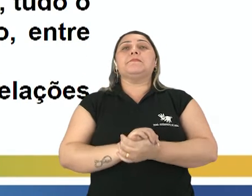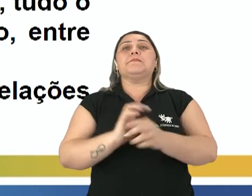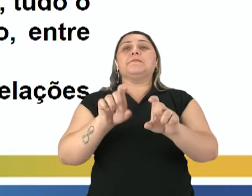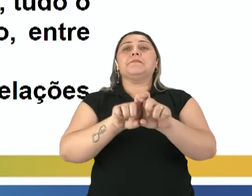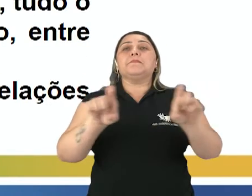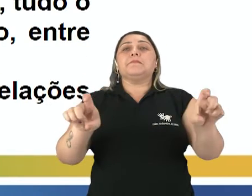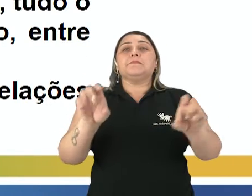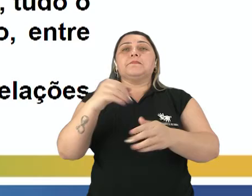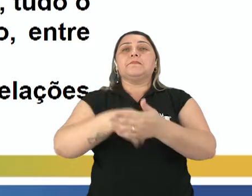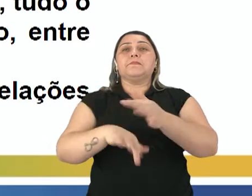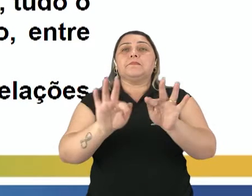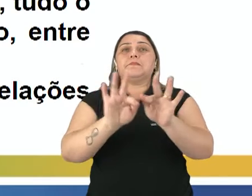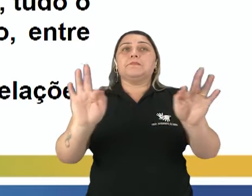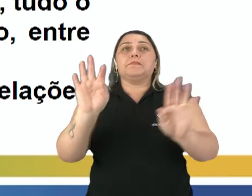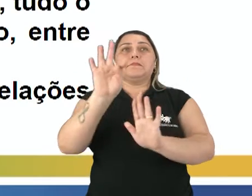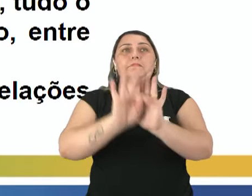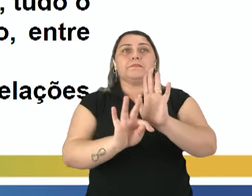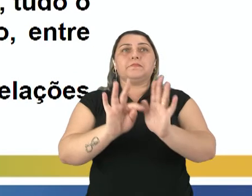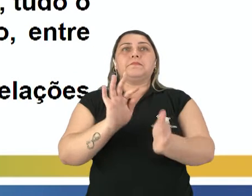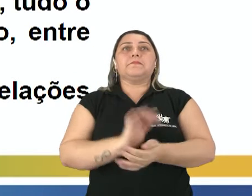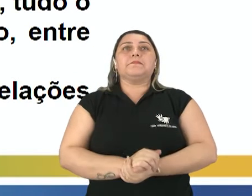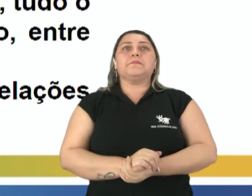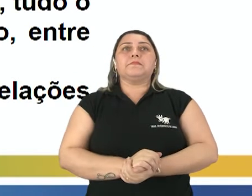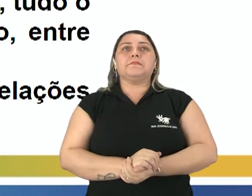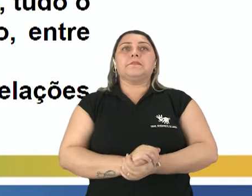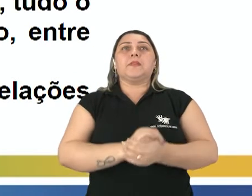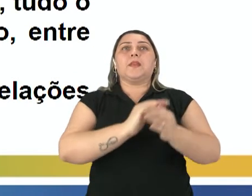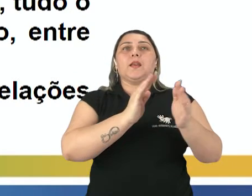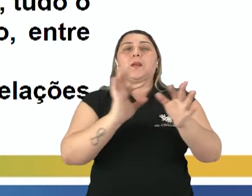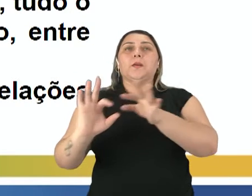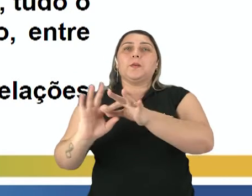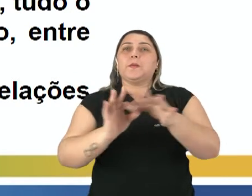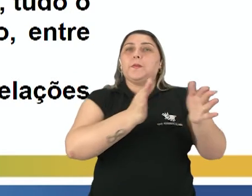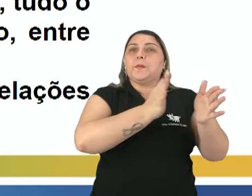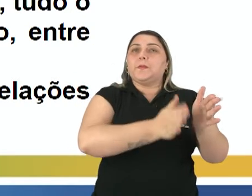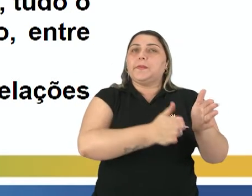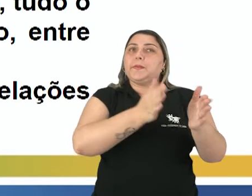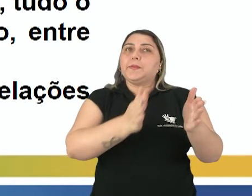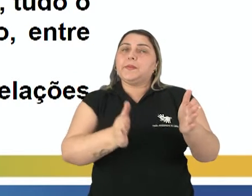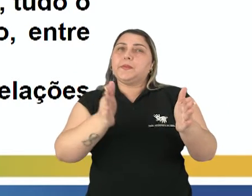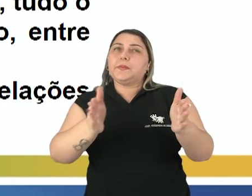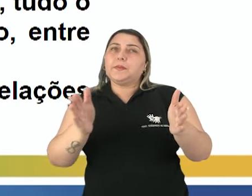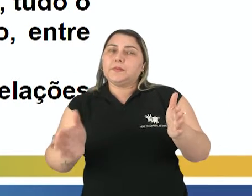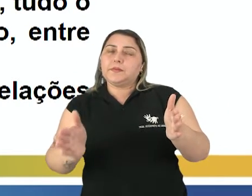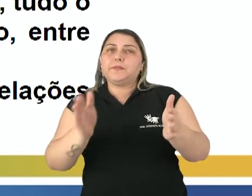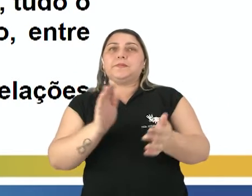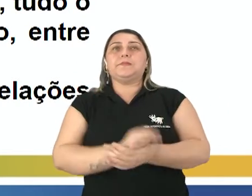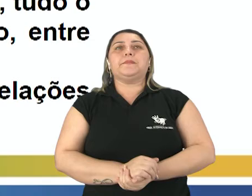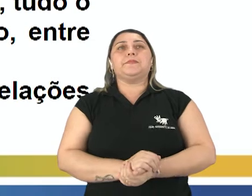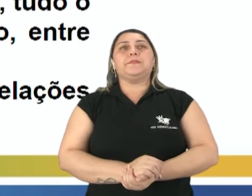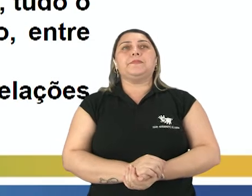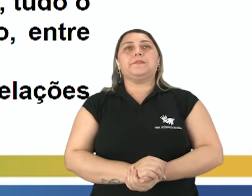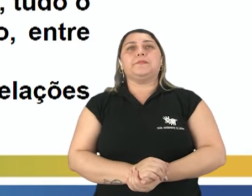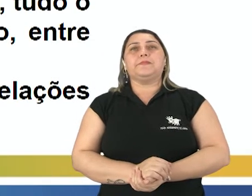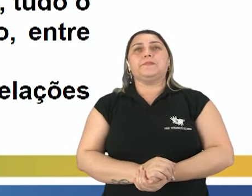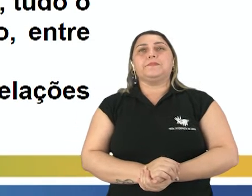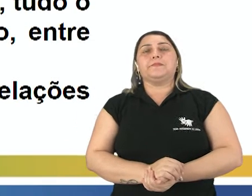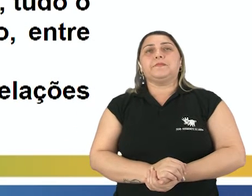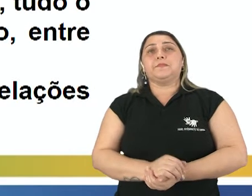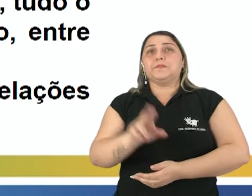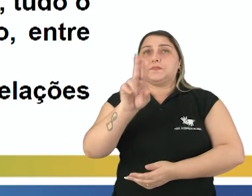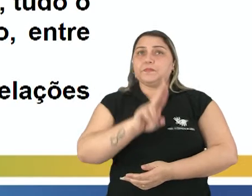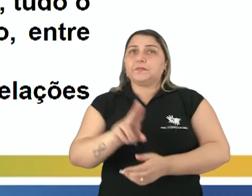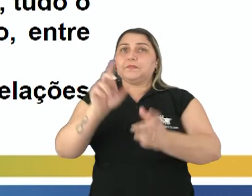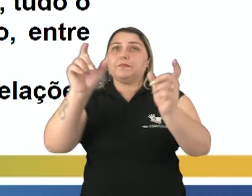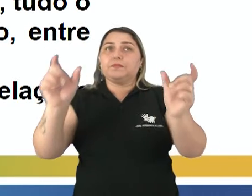texto. Coesão sequencial. Esse tipo de coesão sequencial faz o uso de conjunções,